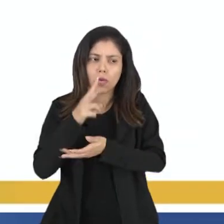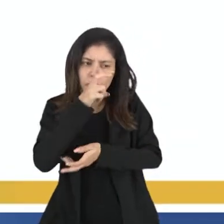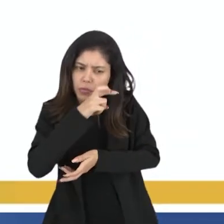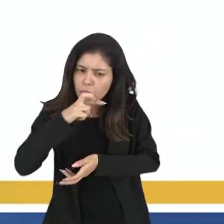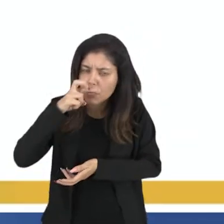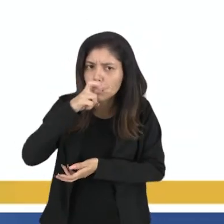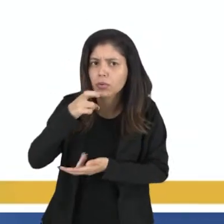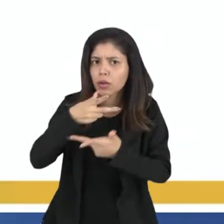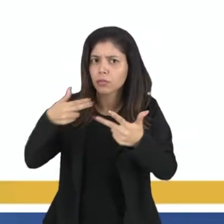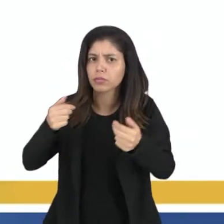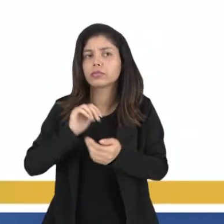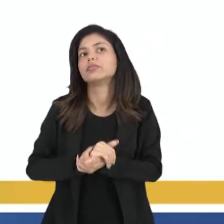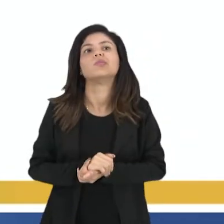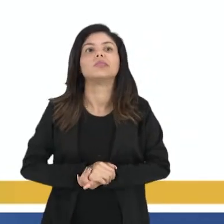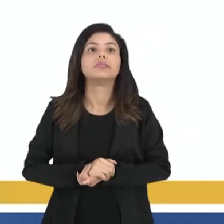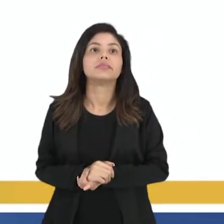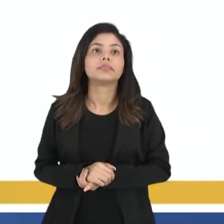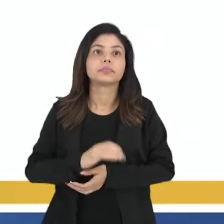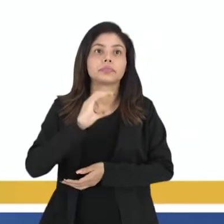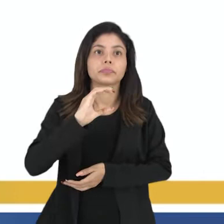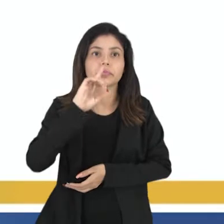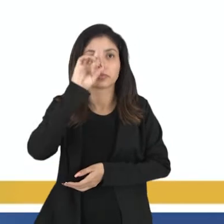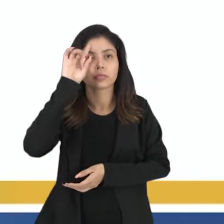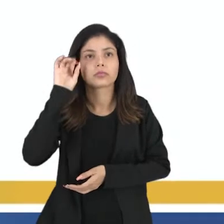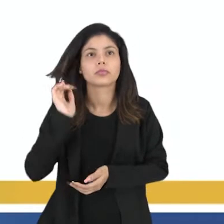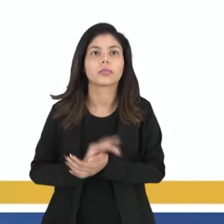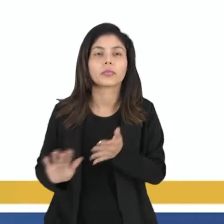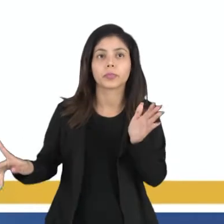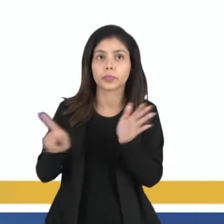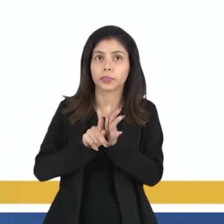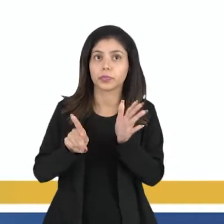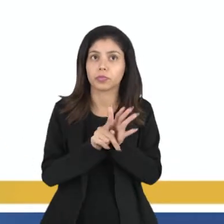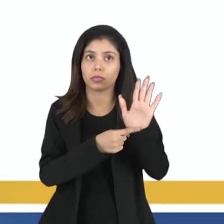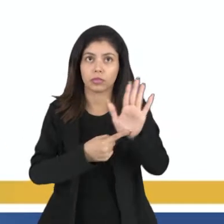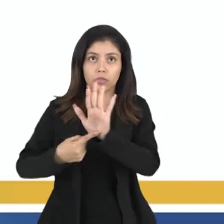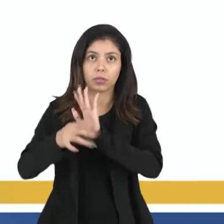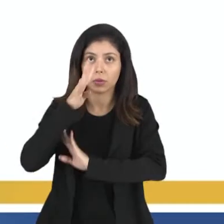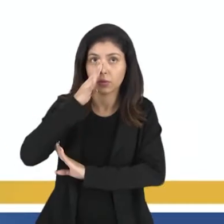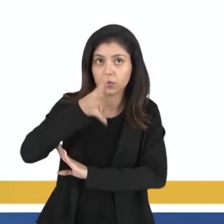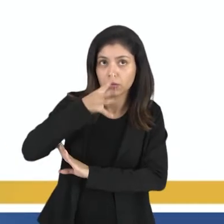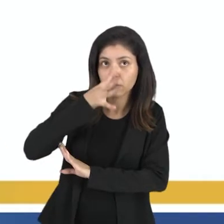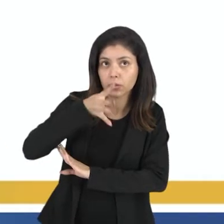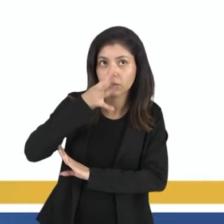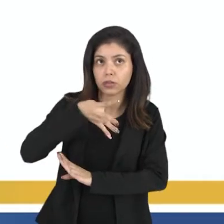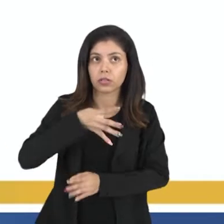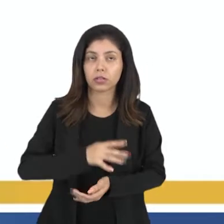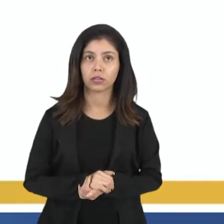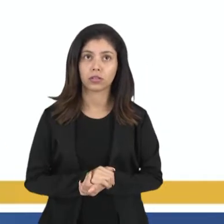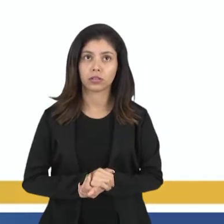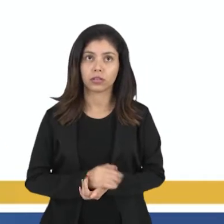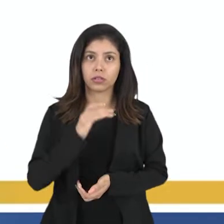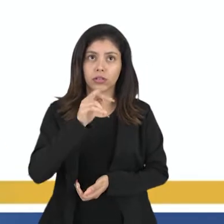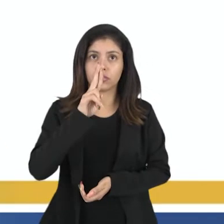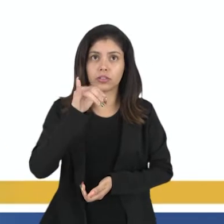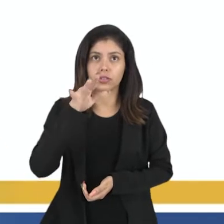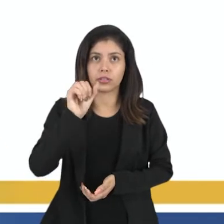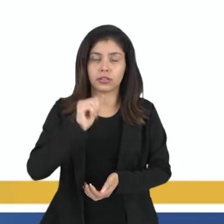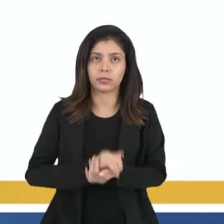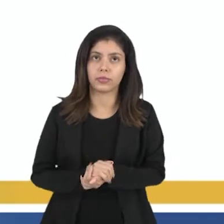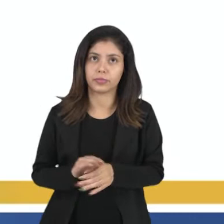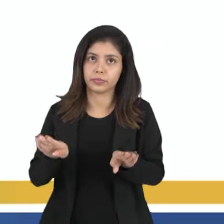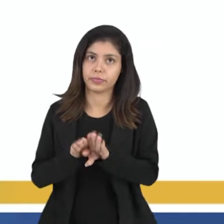certo? Então, vamos lá. A C. São legítimos representantes do ceticismo quanto